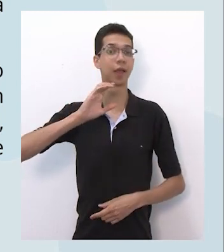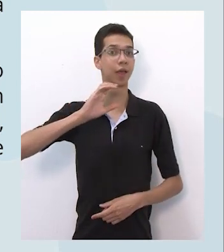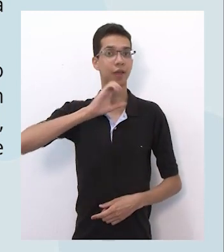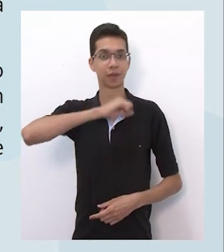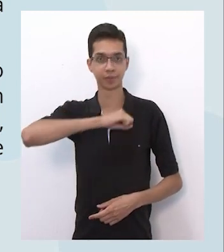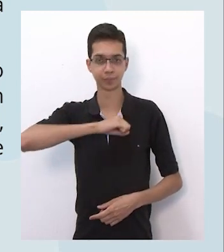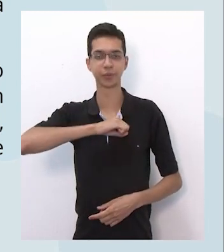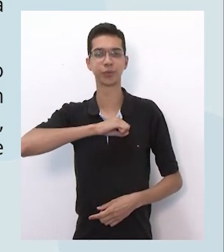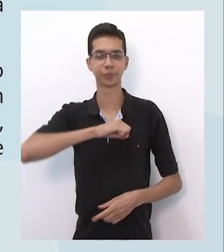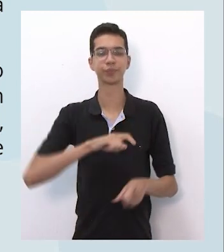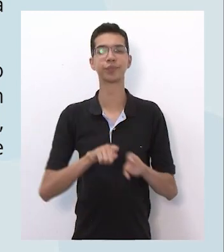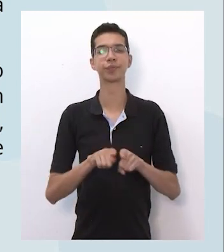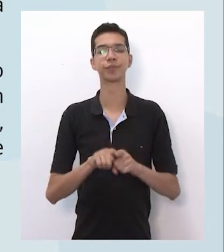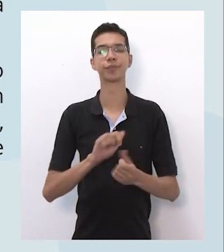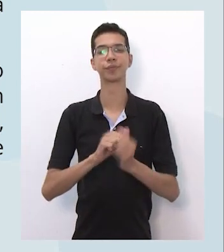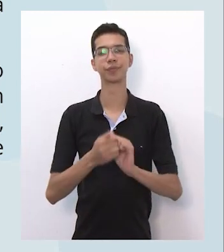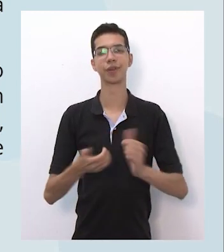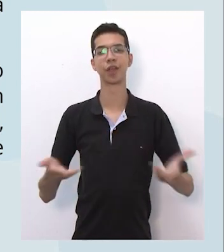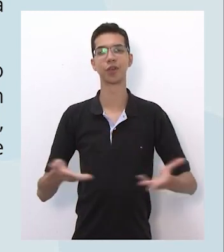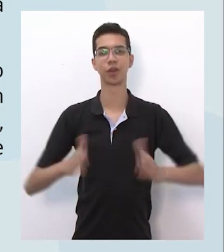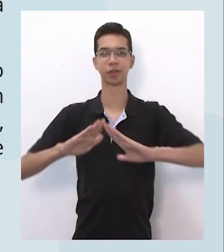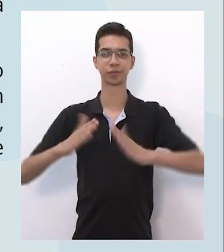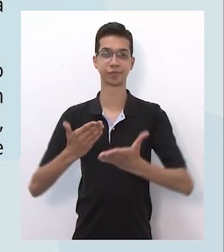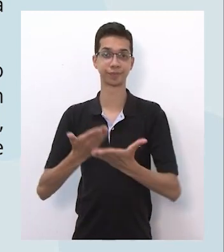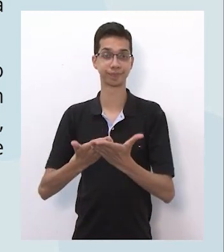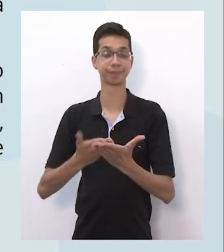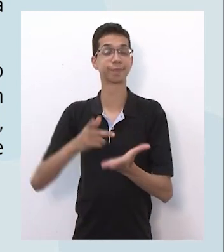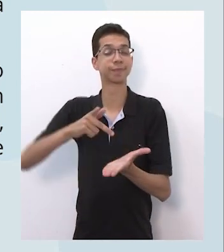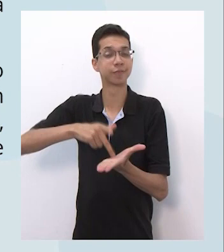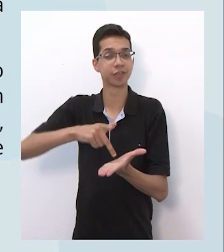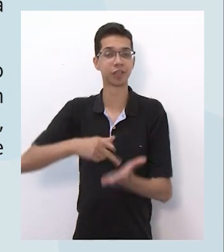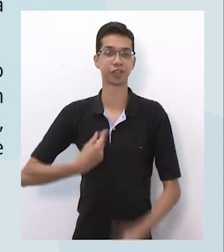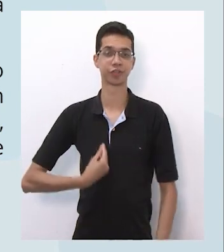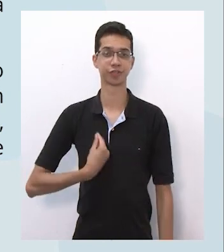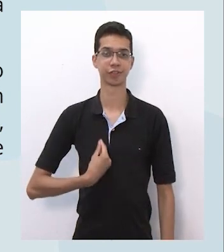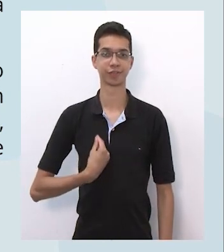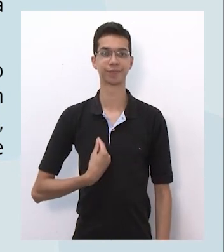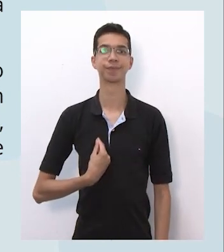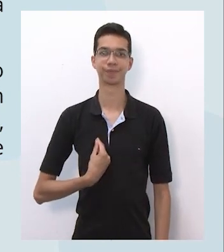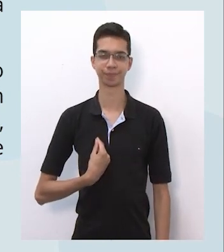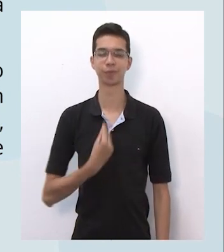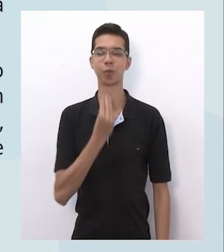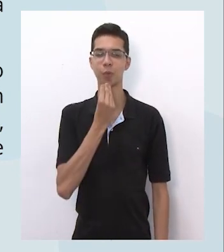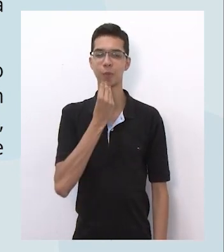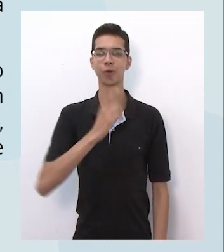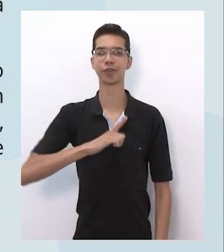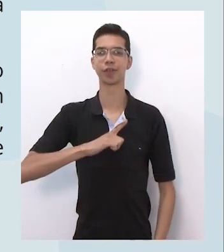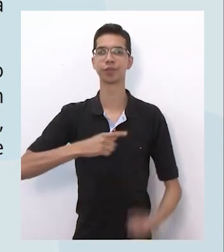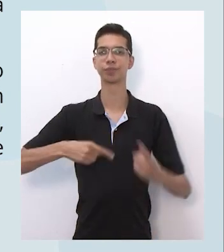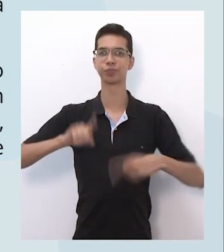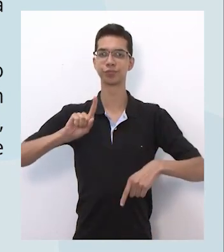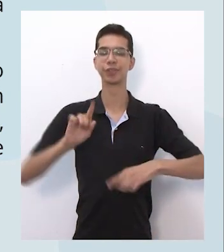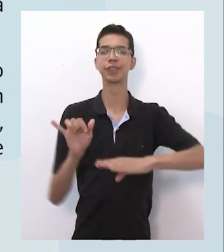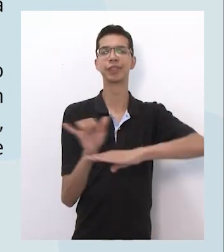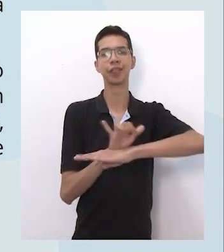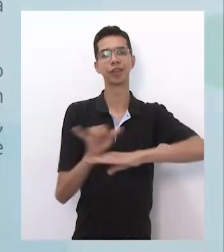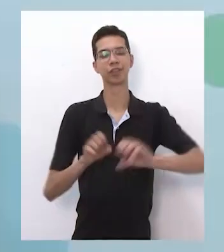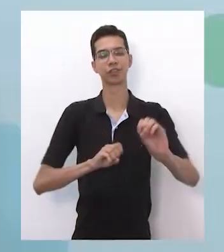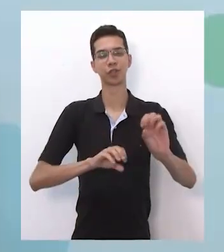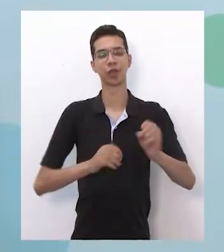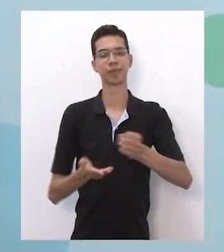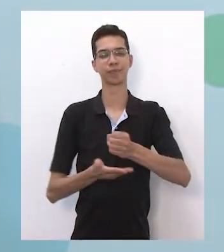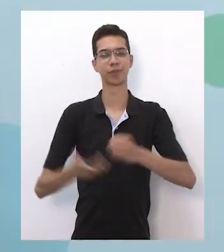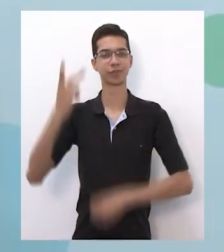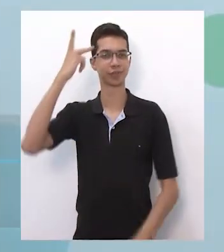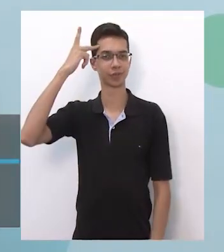essas realidades escolares, buscando eficiência, a oportunidade de geração dessas soluções para a educação básica